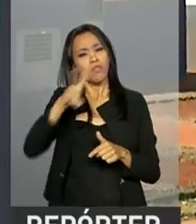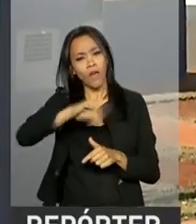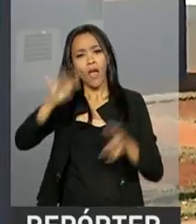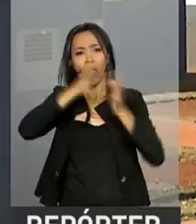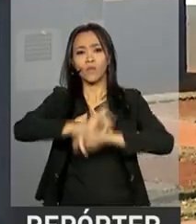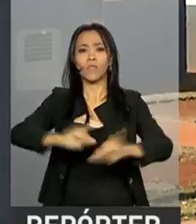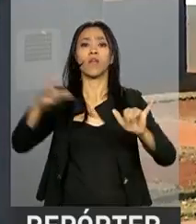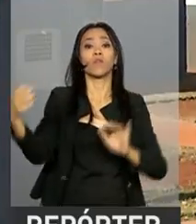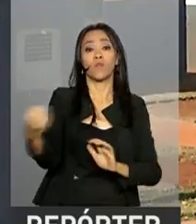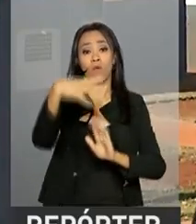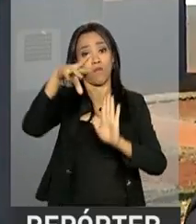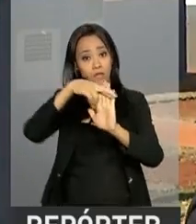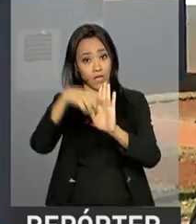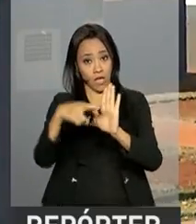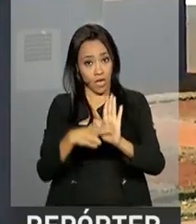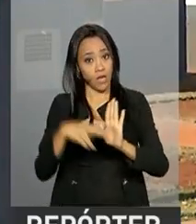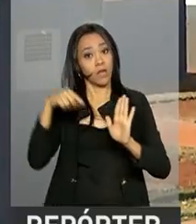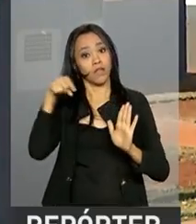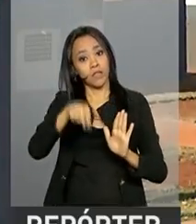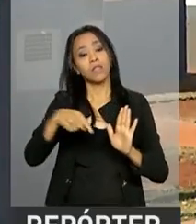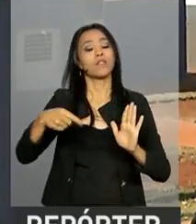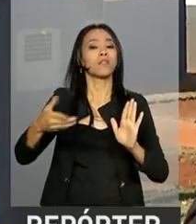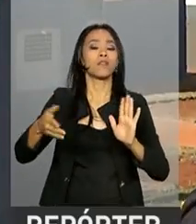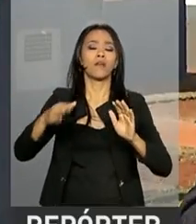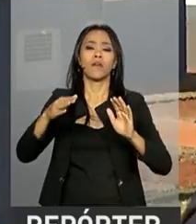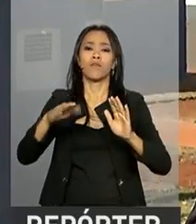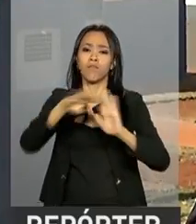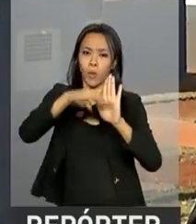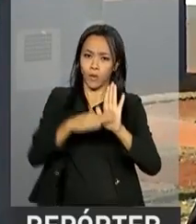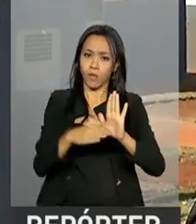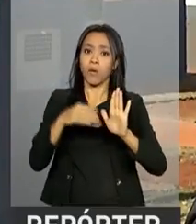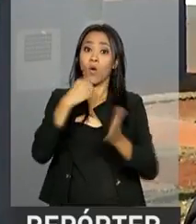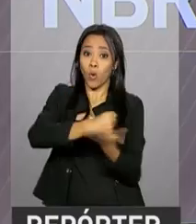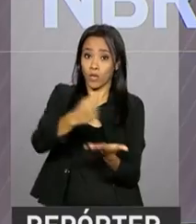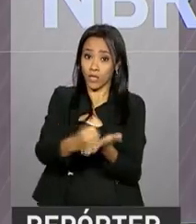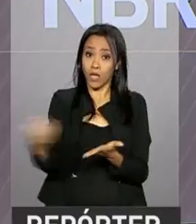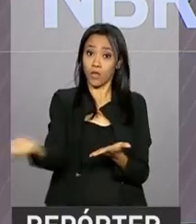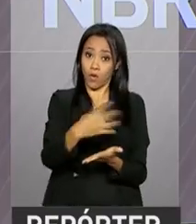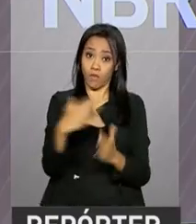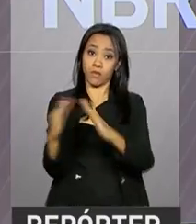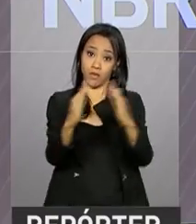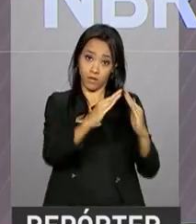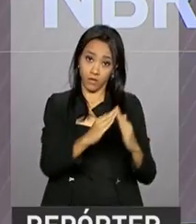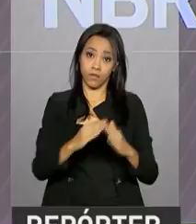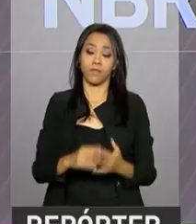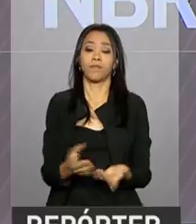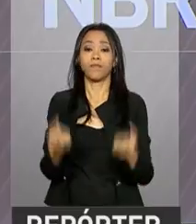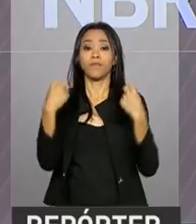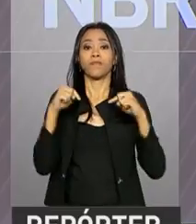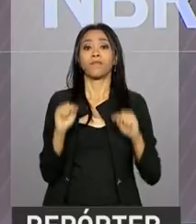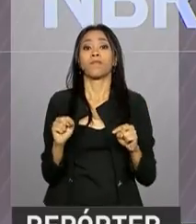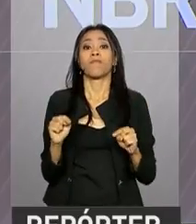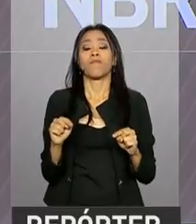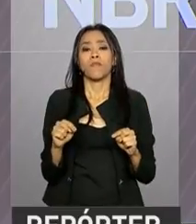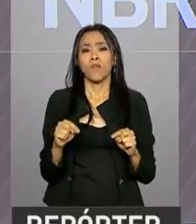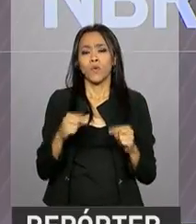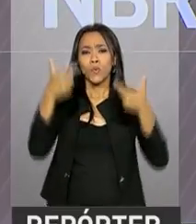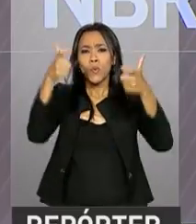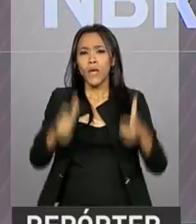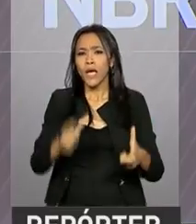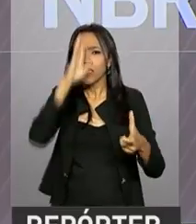do programa Minha Casa Minha Vida para a contratação a partir deste ano. Um lugar que oferece de